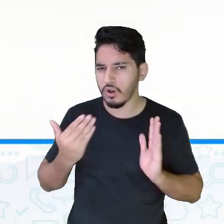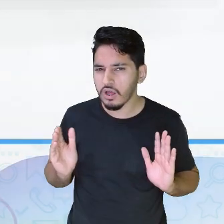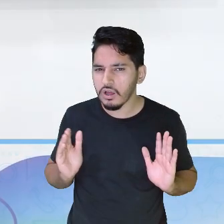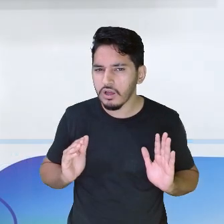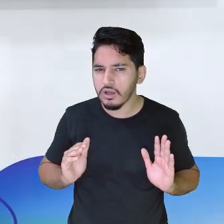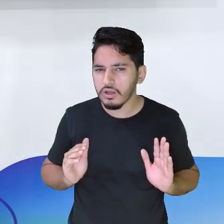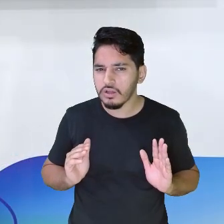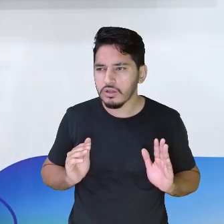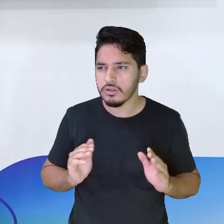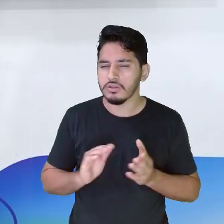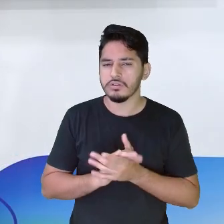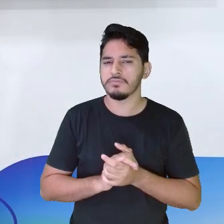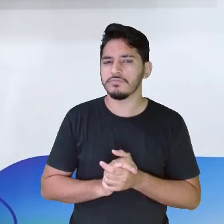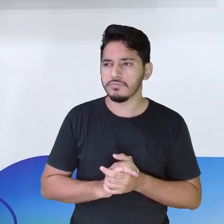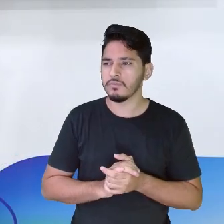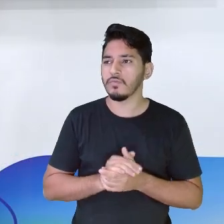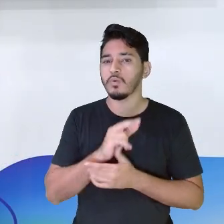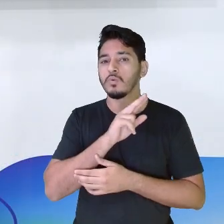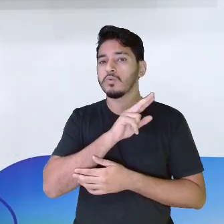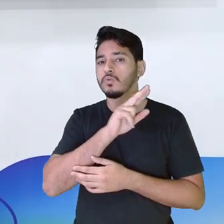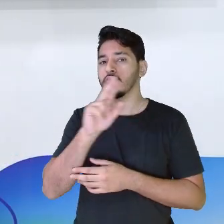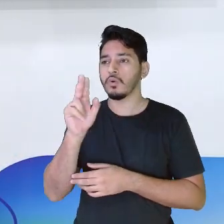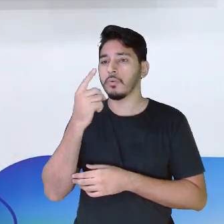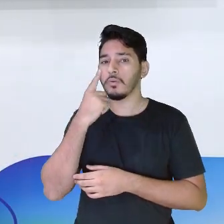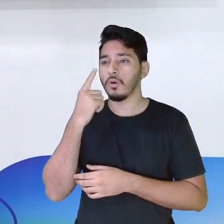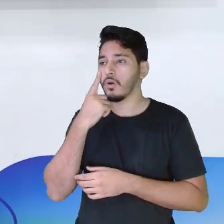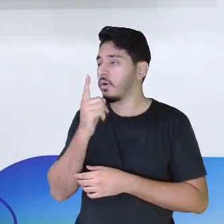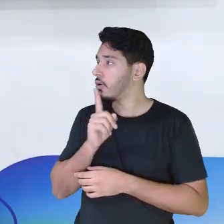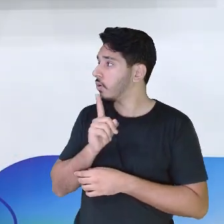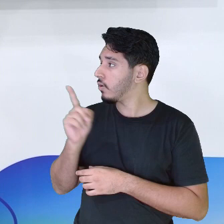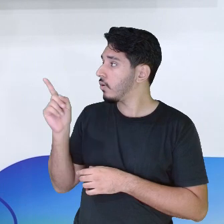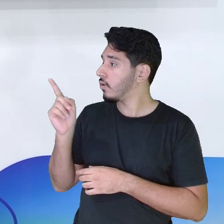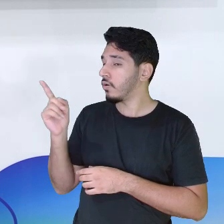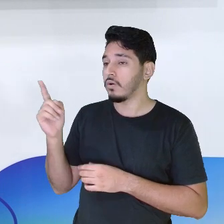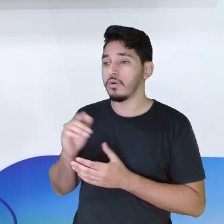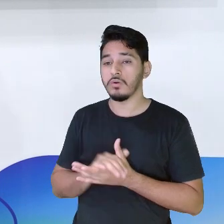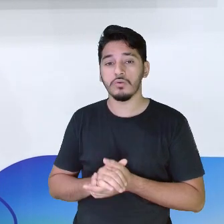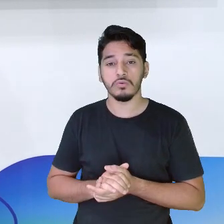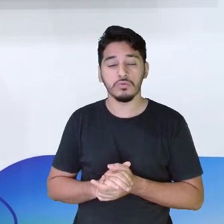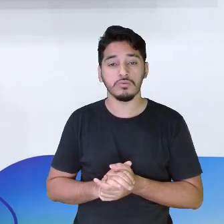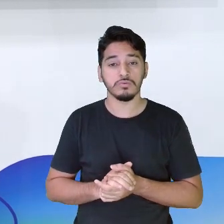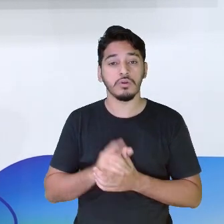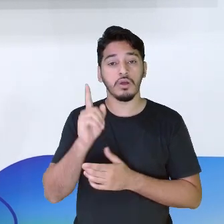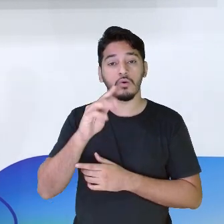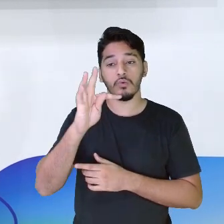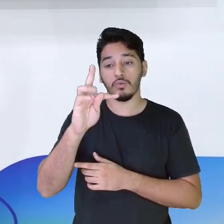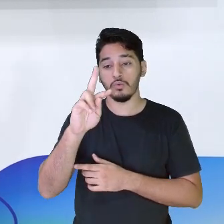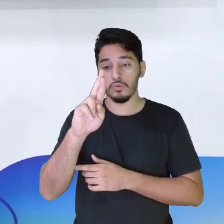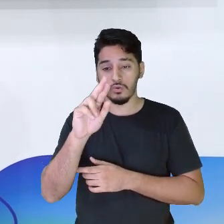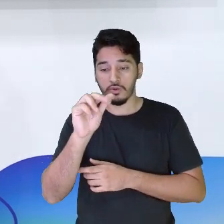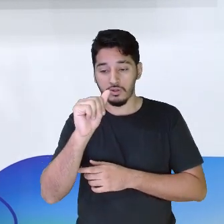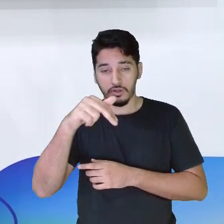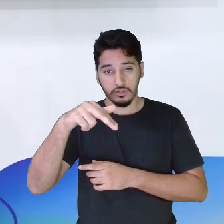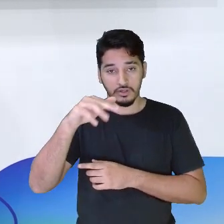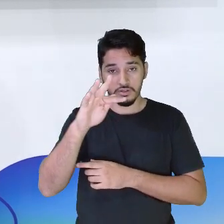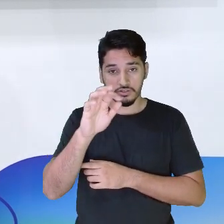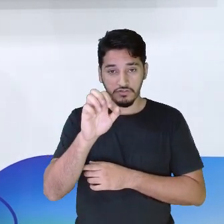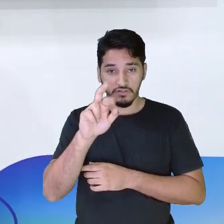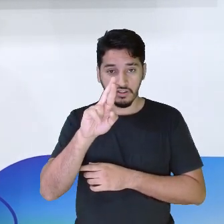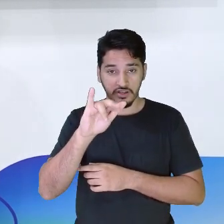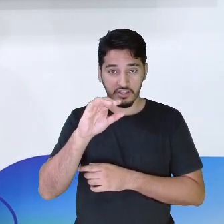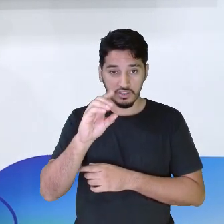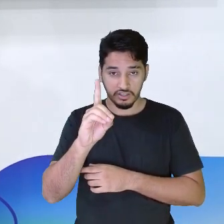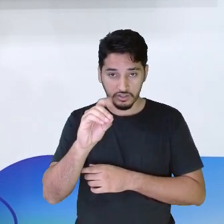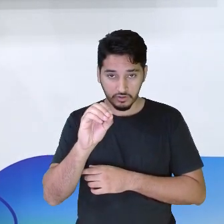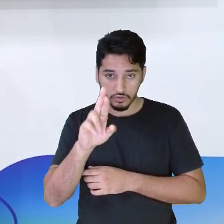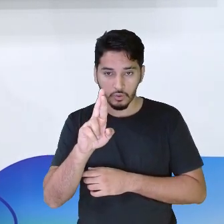O nome desse instrumento, e eu já coloquei aqui no nosso tema de hoje, é o transferidor. Esse transferidor,